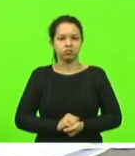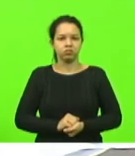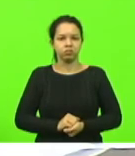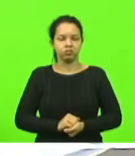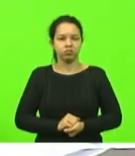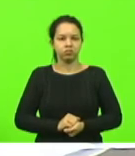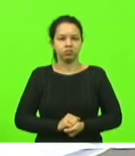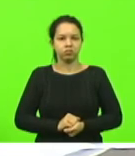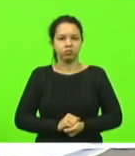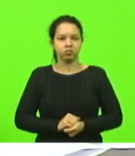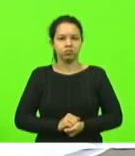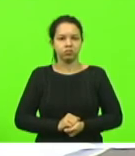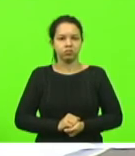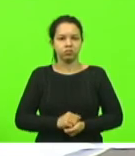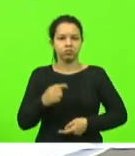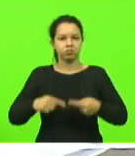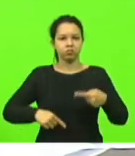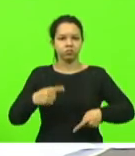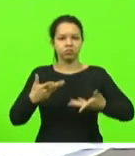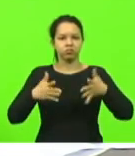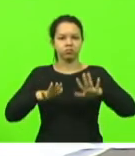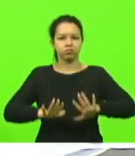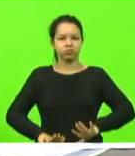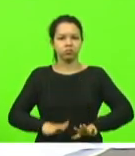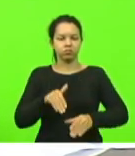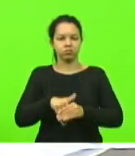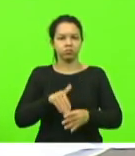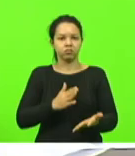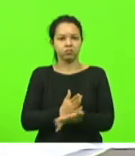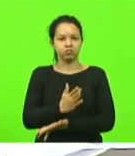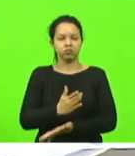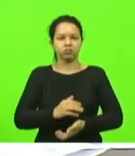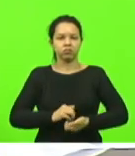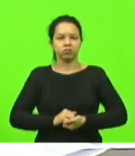não havendo quem queira discutir em votação. Aprovado.